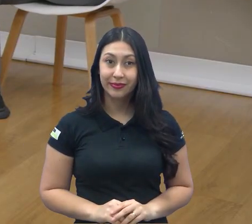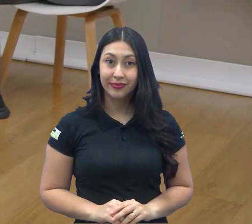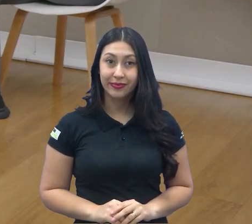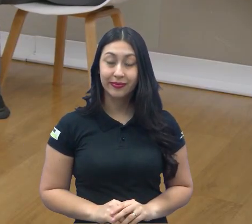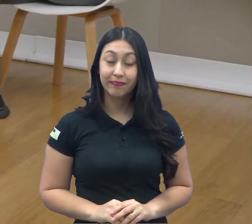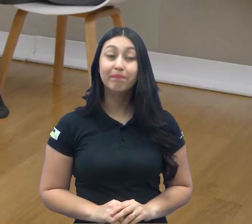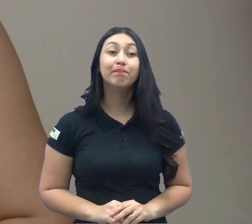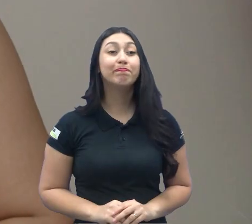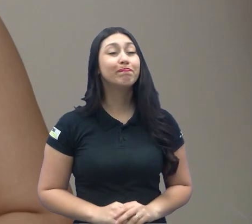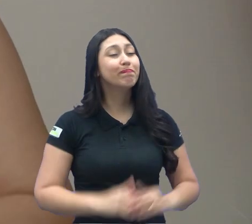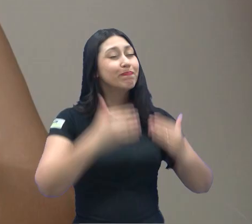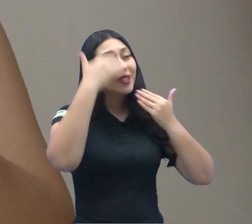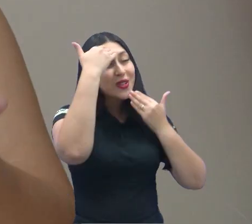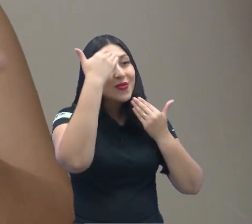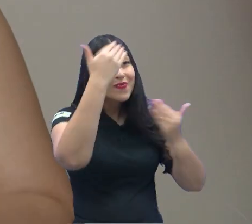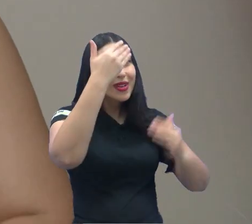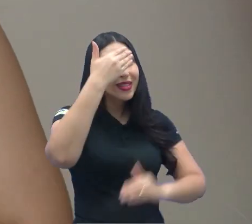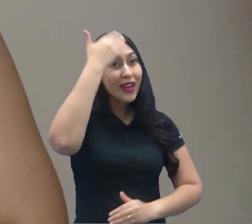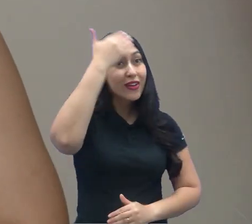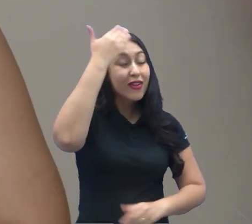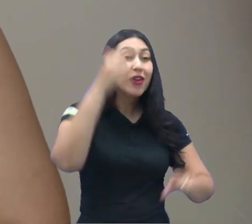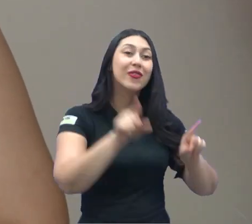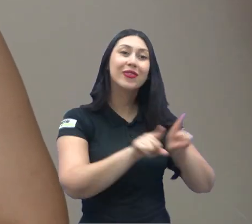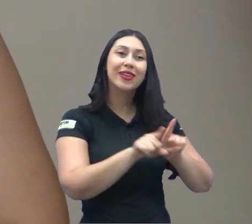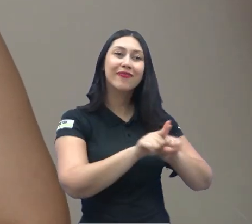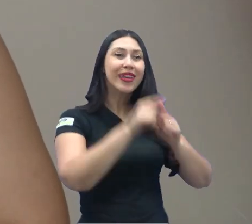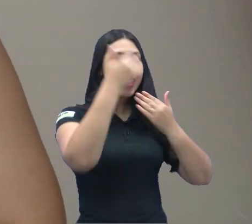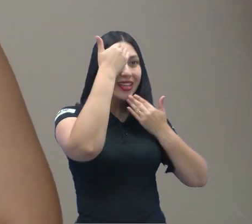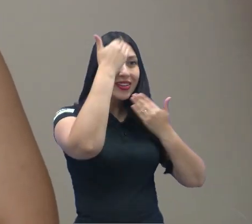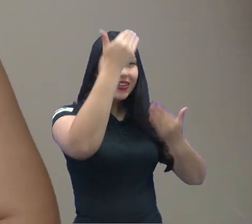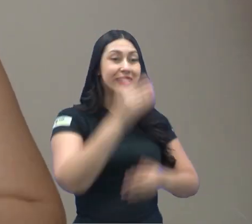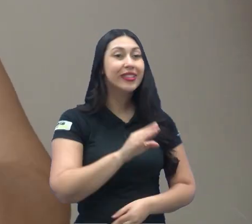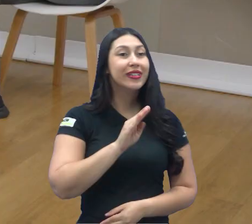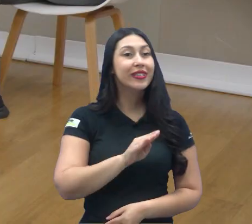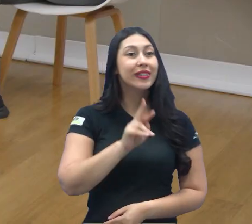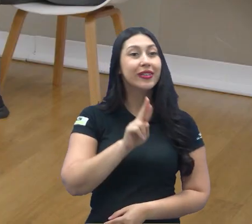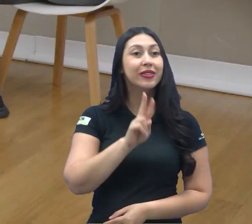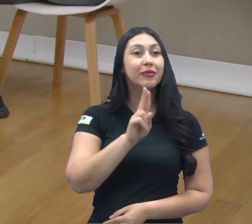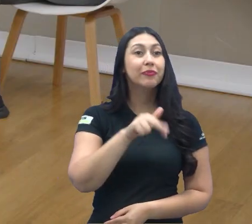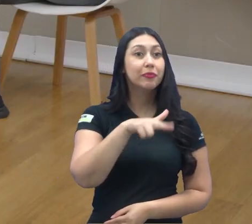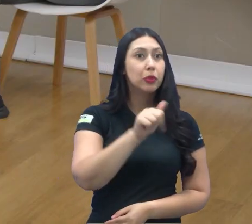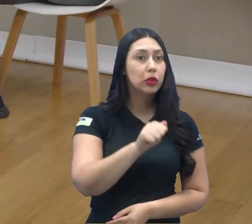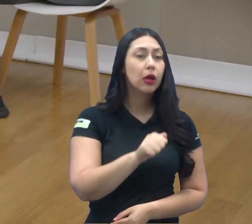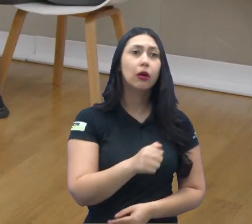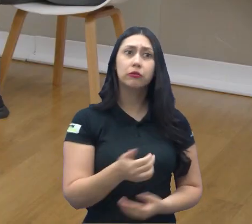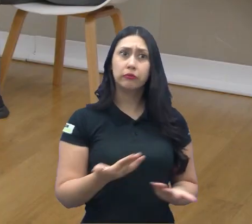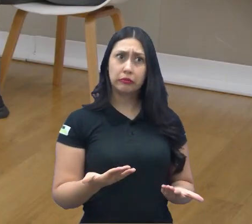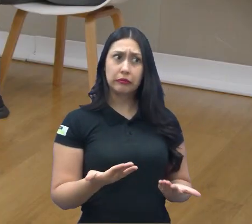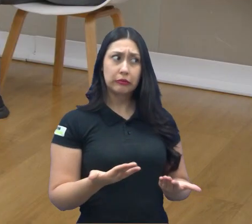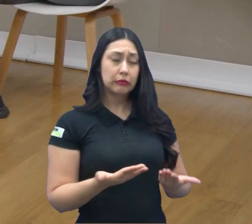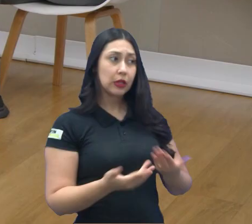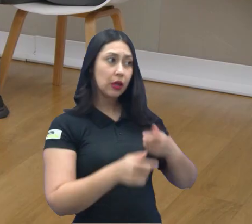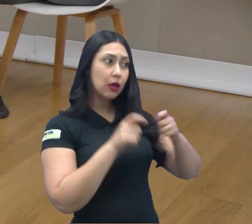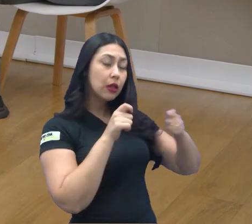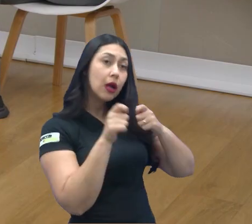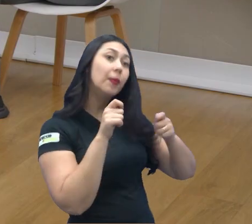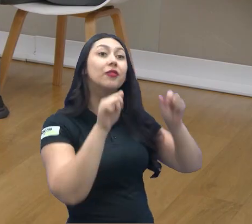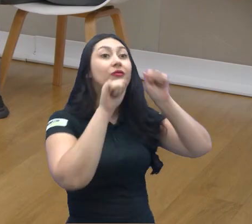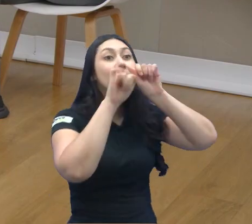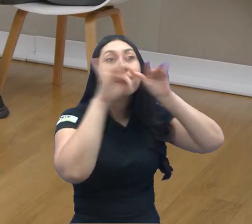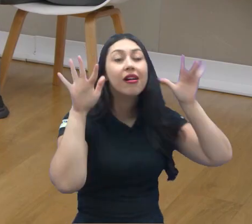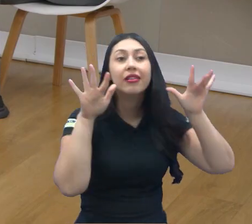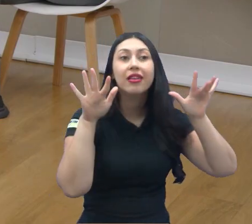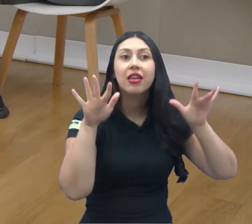Muito obrigada, Rafael. Agradeço também a participação da Bruna. Leonardo, ficou muito claro nessa conversa que não dá para